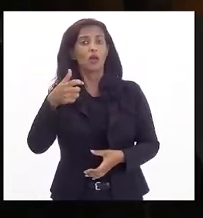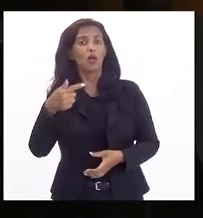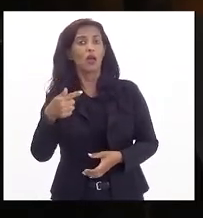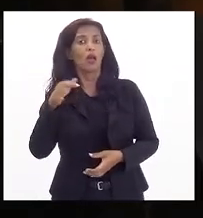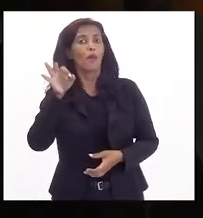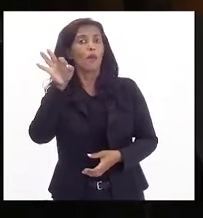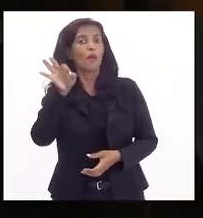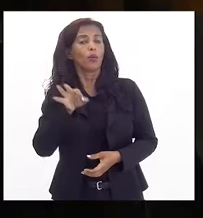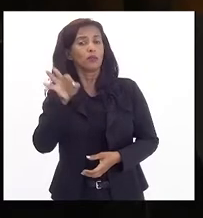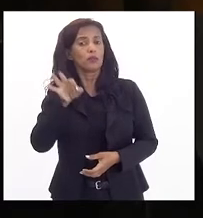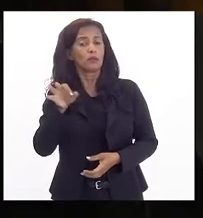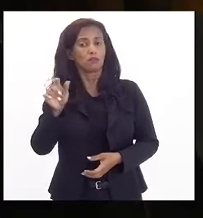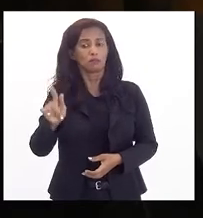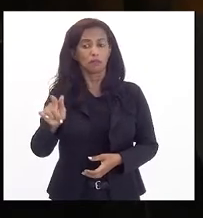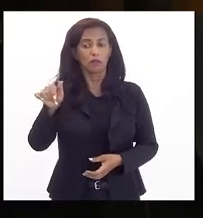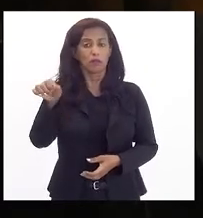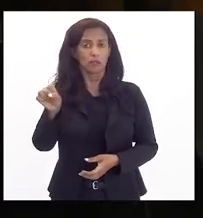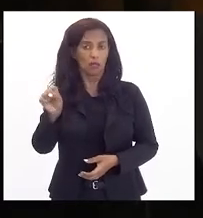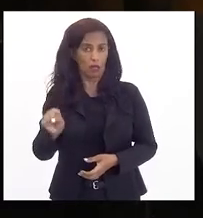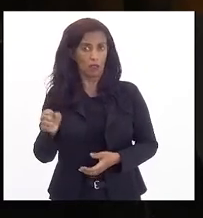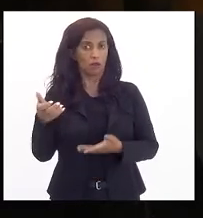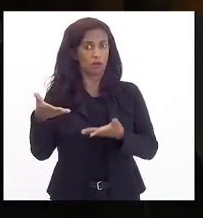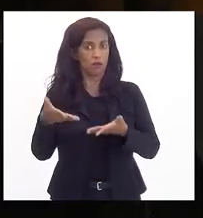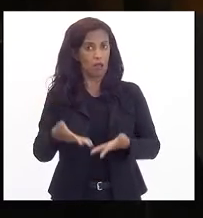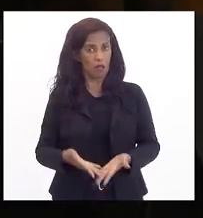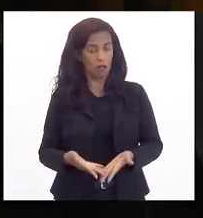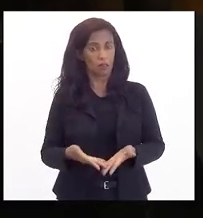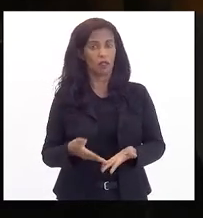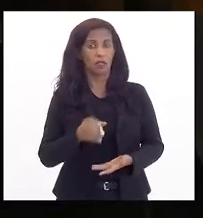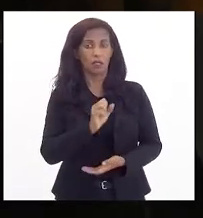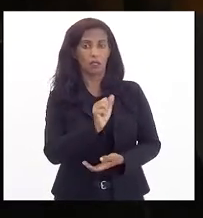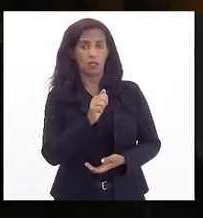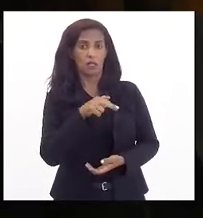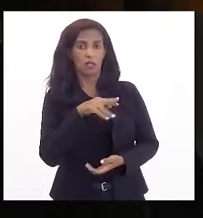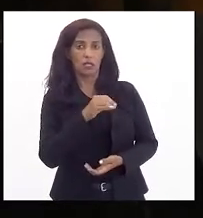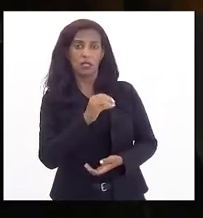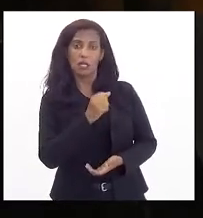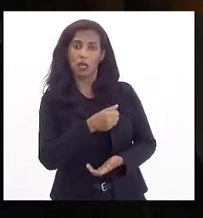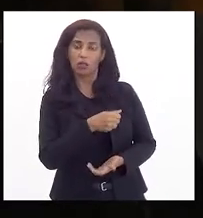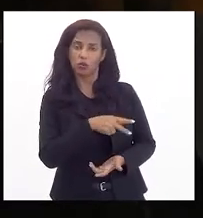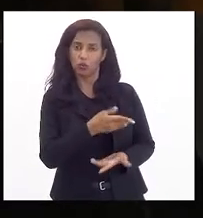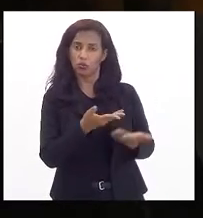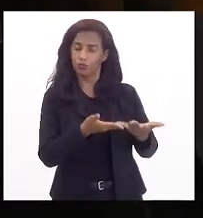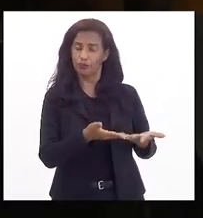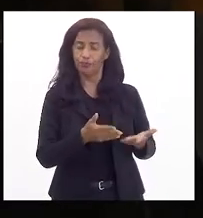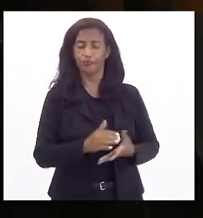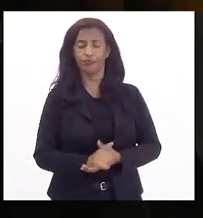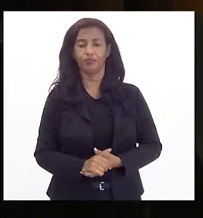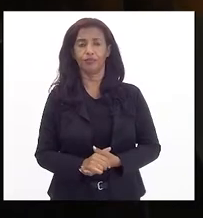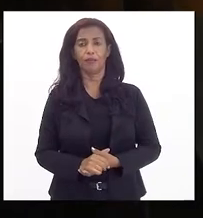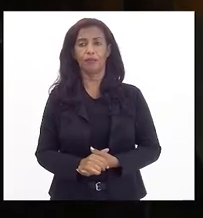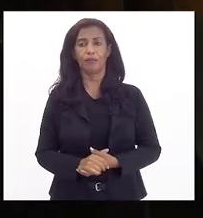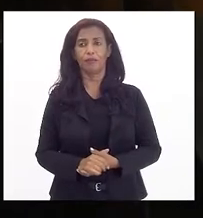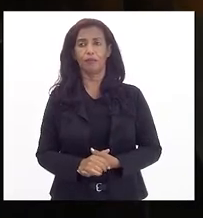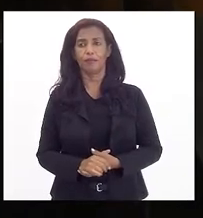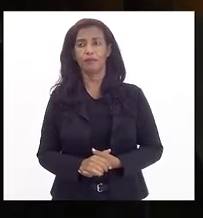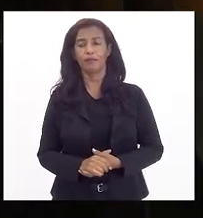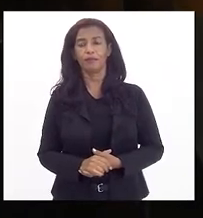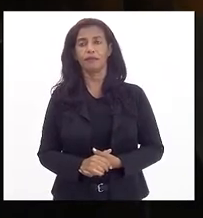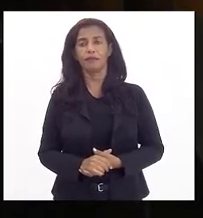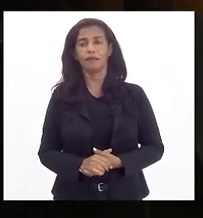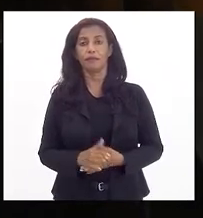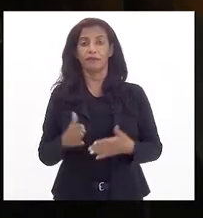57% desse gás aqui na bacia de Santos, no pré-sal. Então, senhora